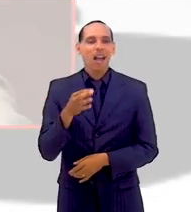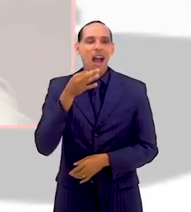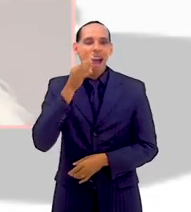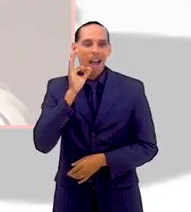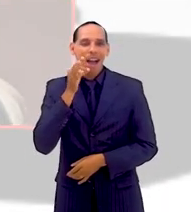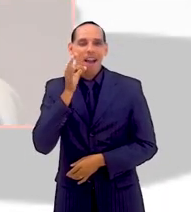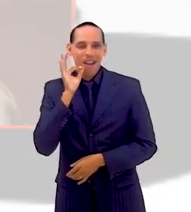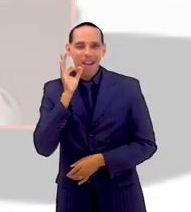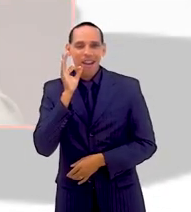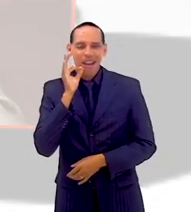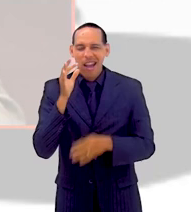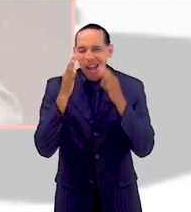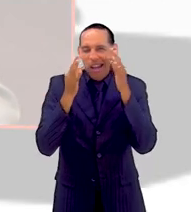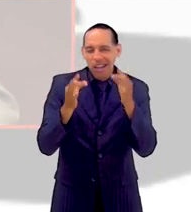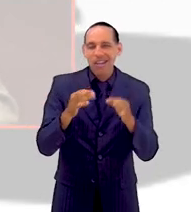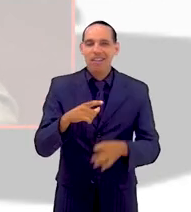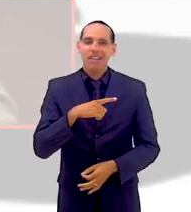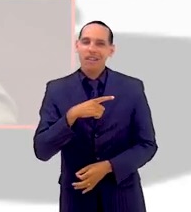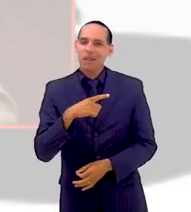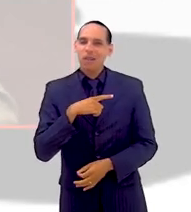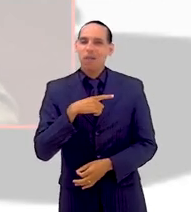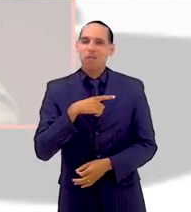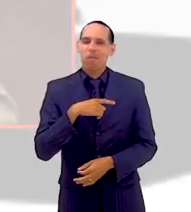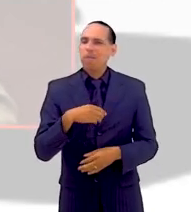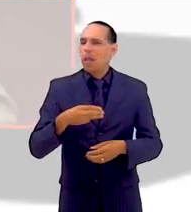atrativo, e toda a sequência de municípios ali